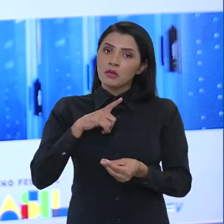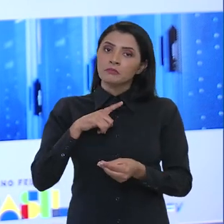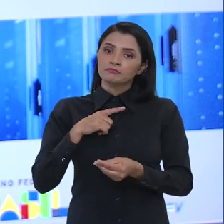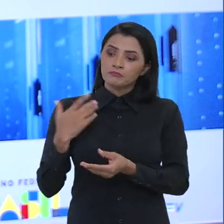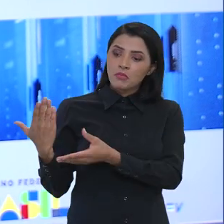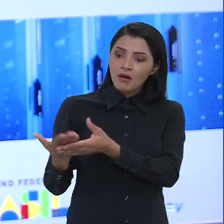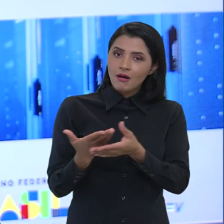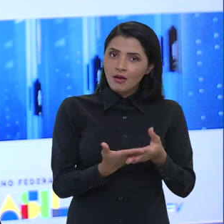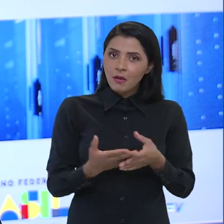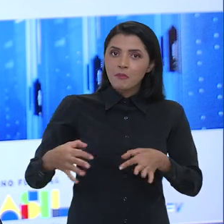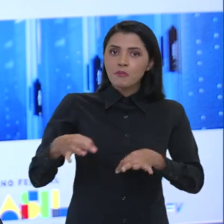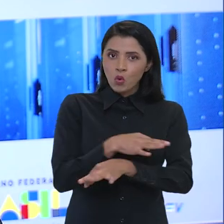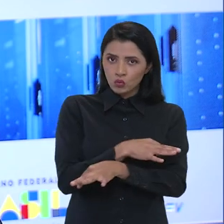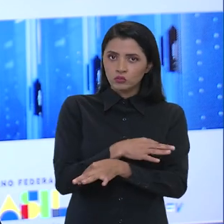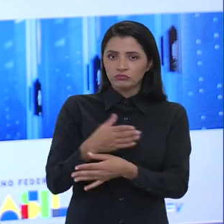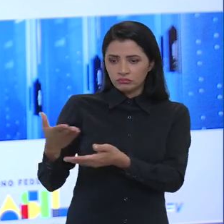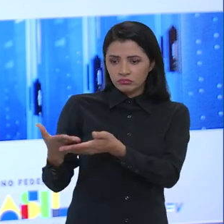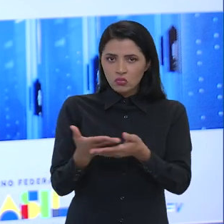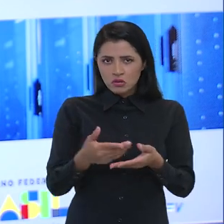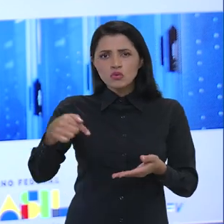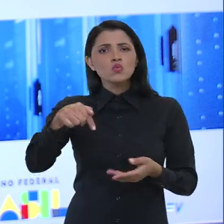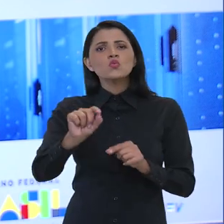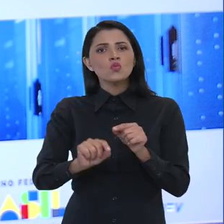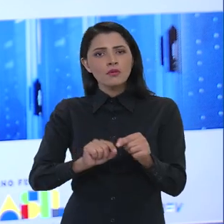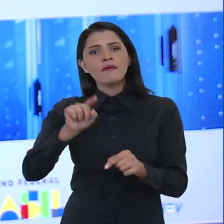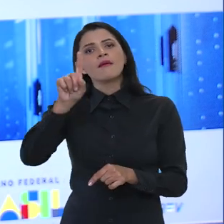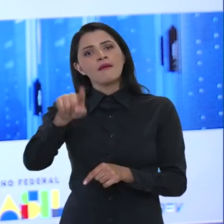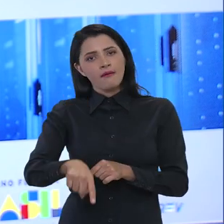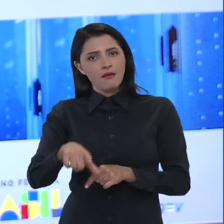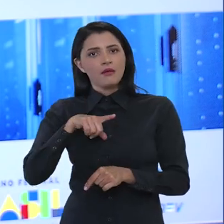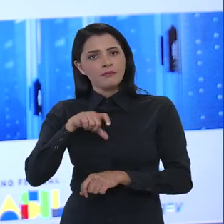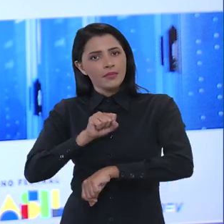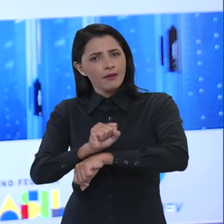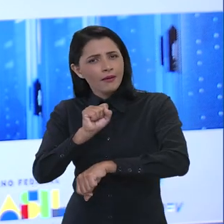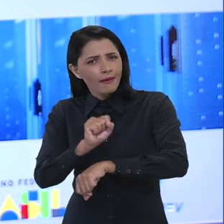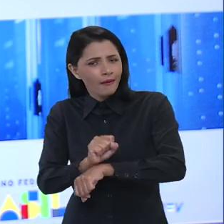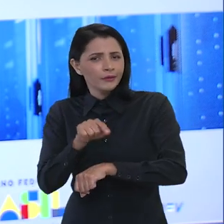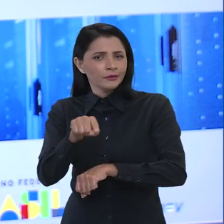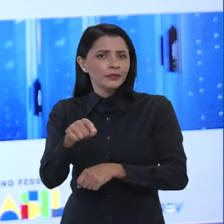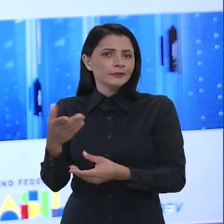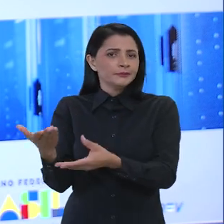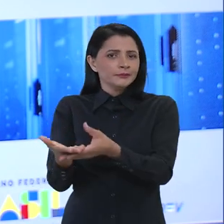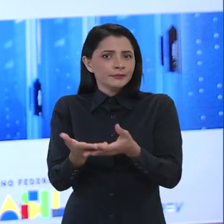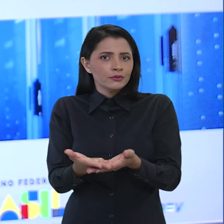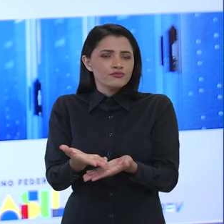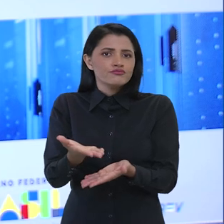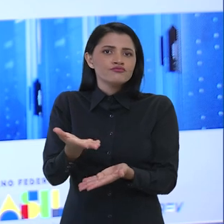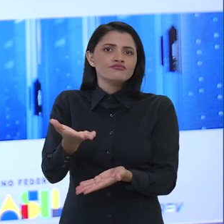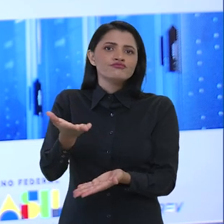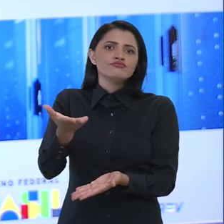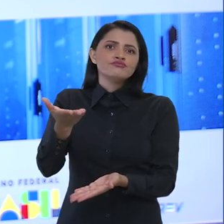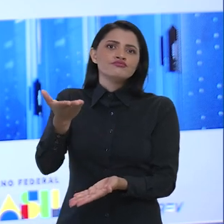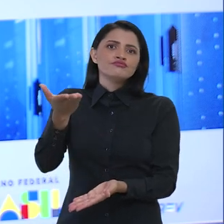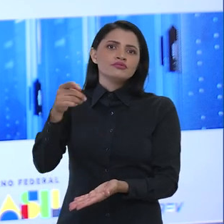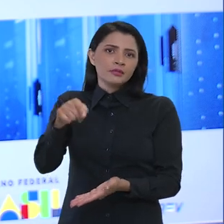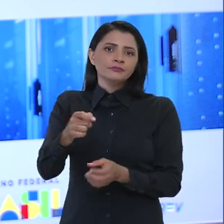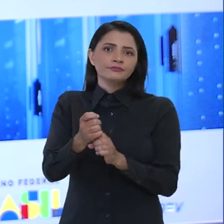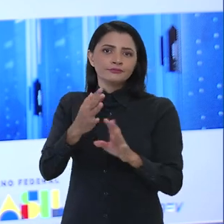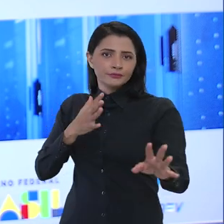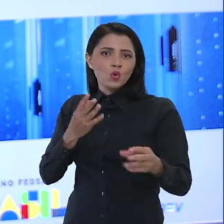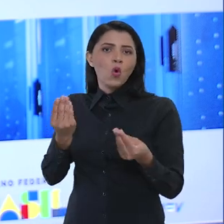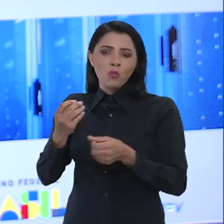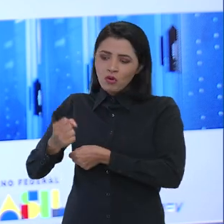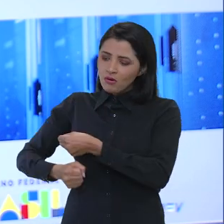mais processos decididos. E esses processos decididos são exatamente os processos que estão parados ao longo de tempo. Essa fila